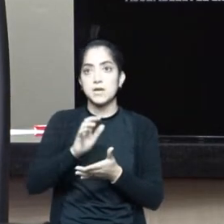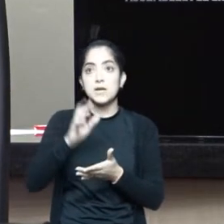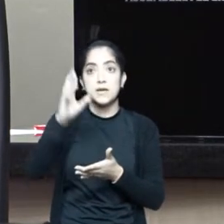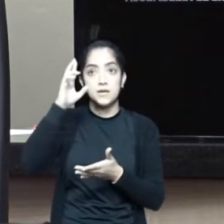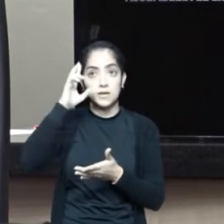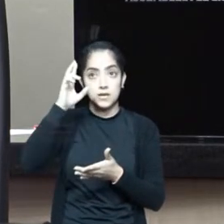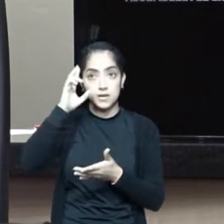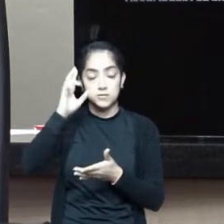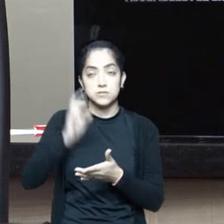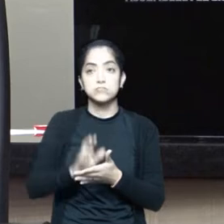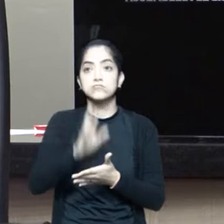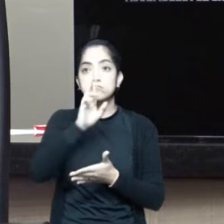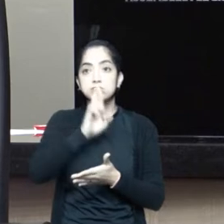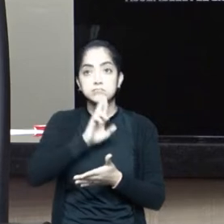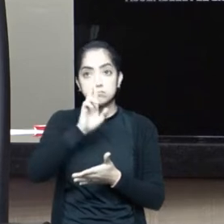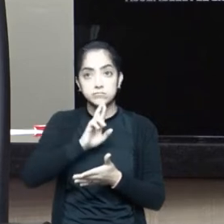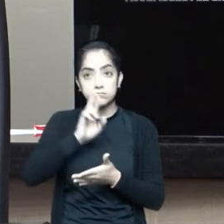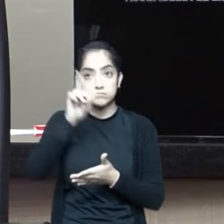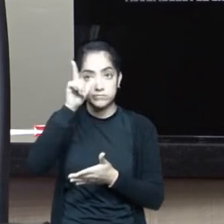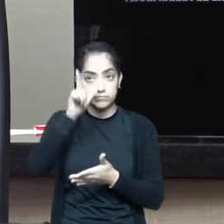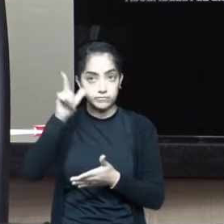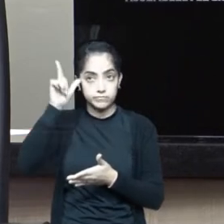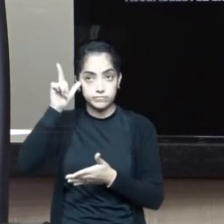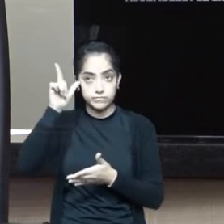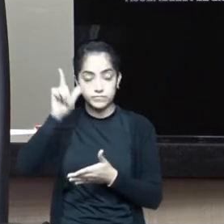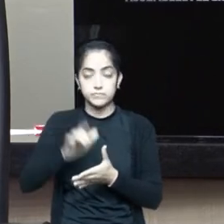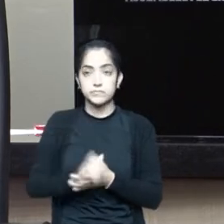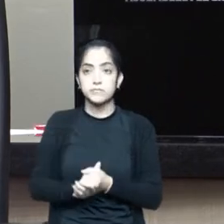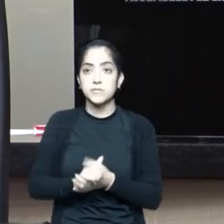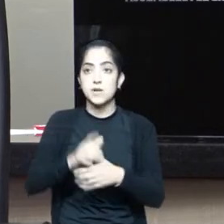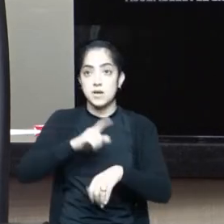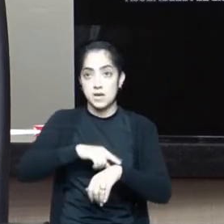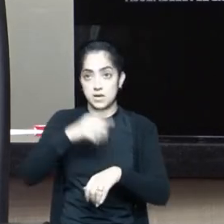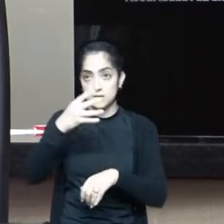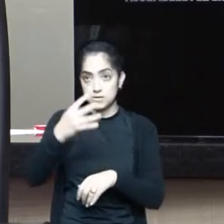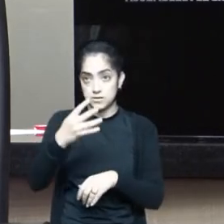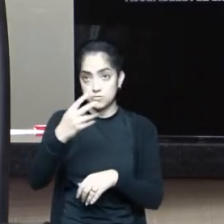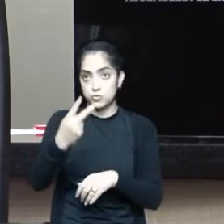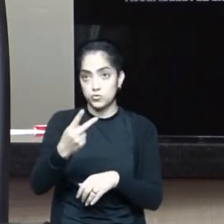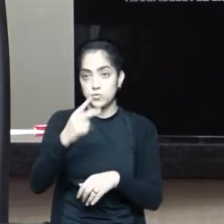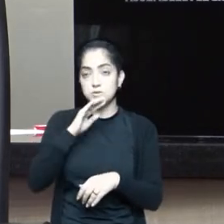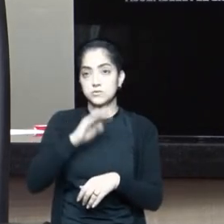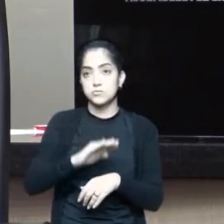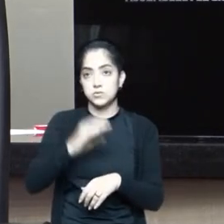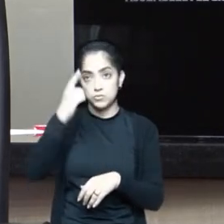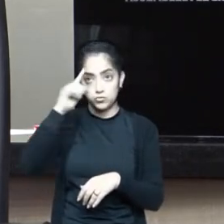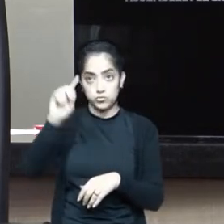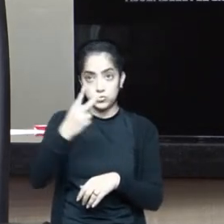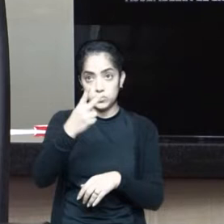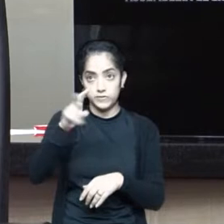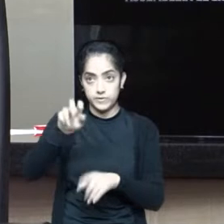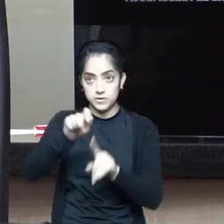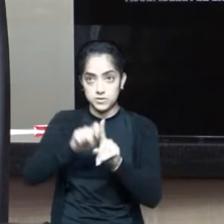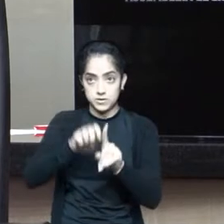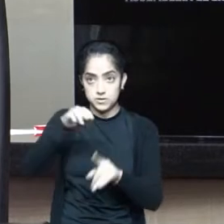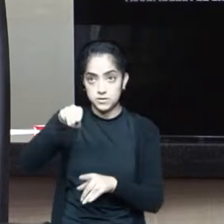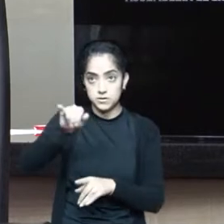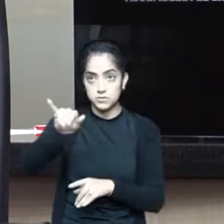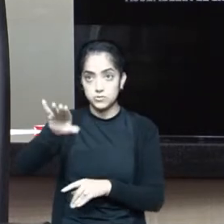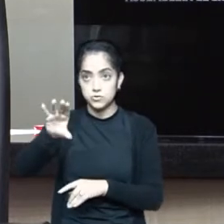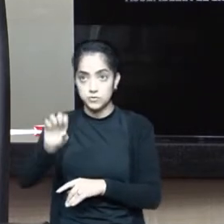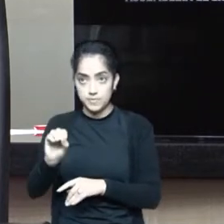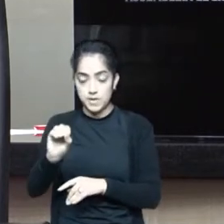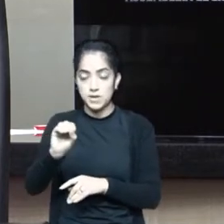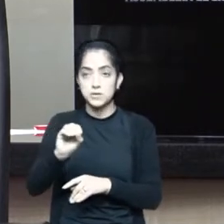Rodrigo Minotto e Laércio Schuster. Às 14 horas do dia 25 de maio do ano de